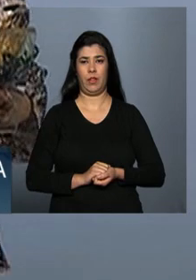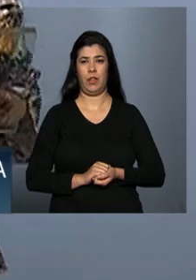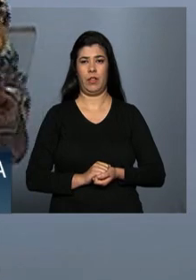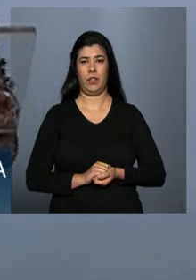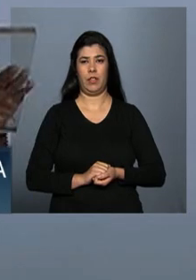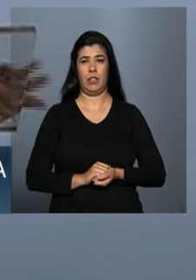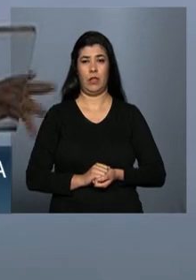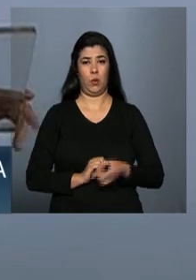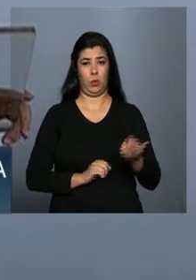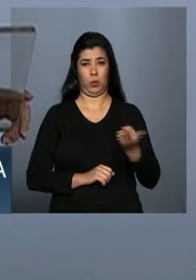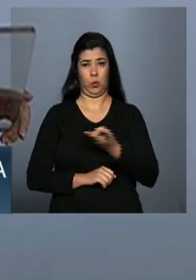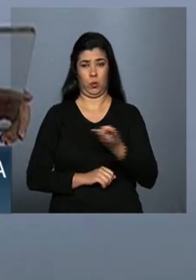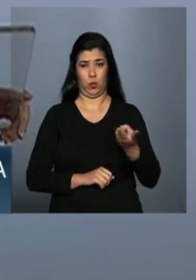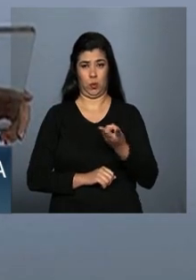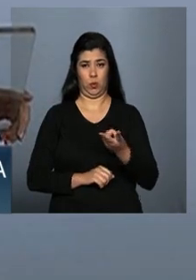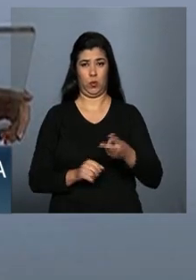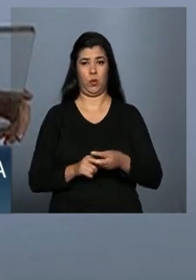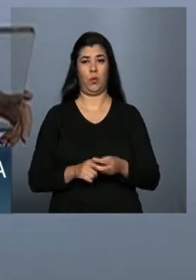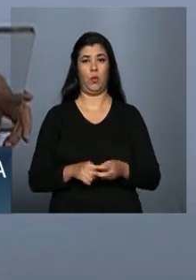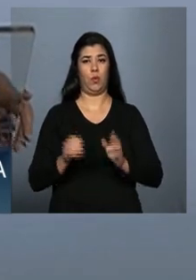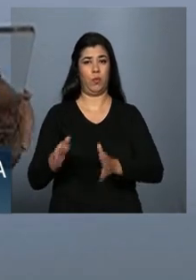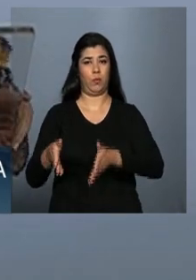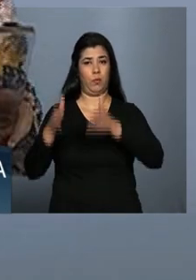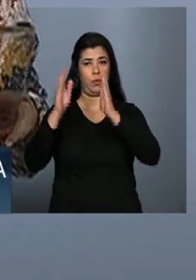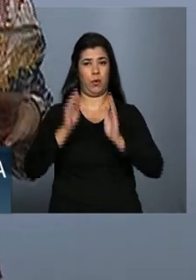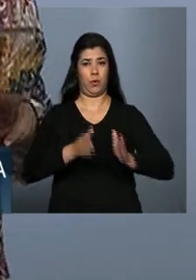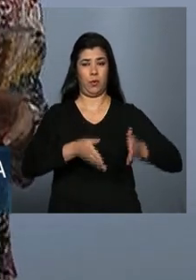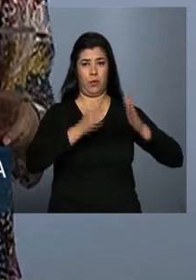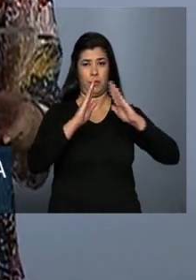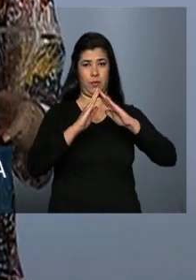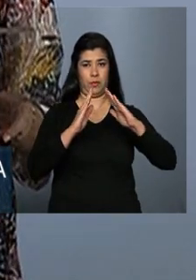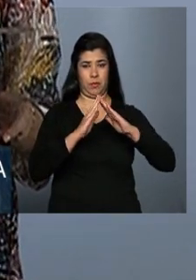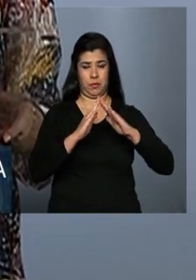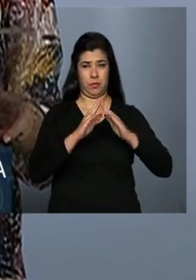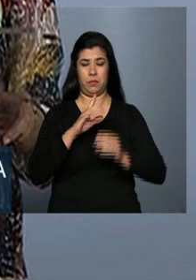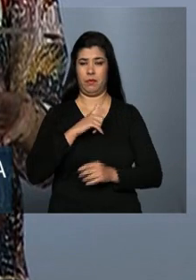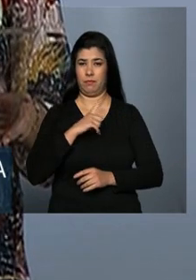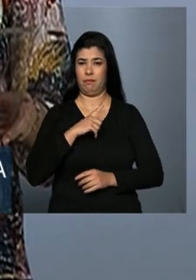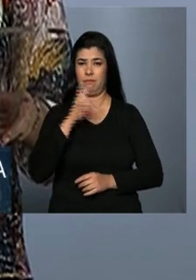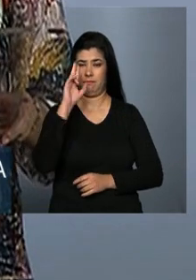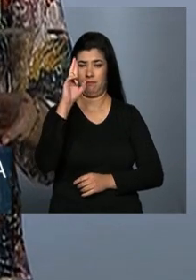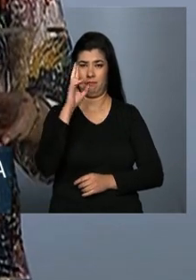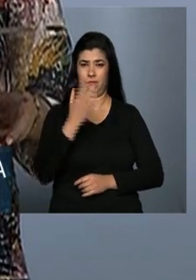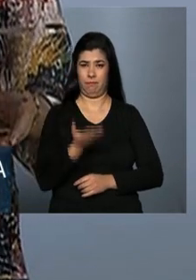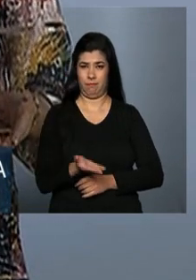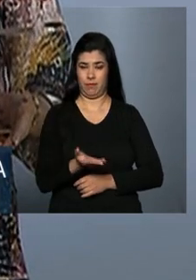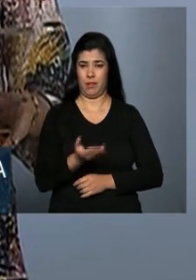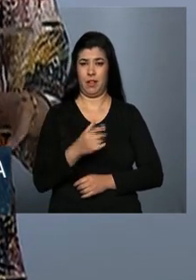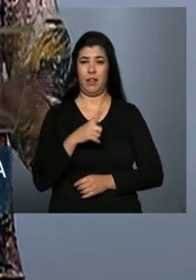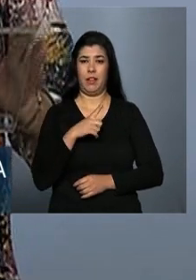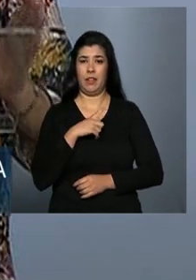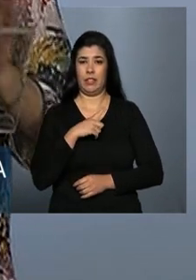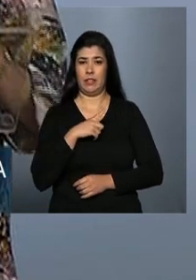O Recanto do Passoaré 1 e o 2, como a Vivenda das Gaivotas, são